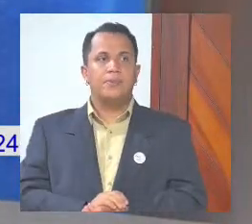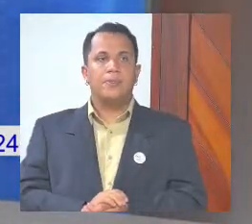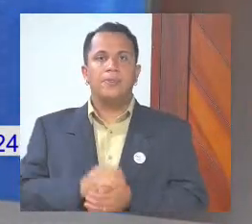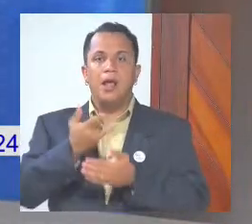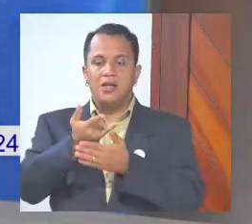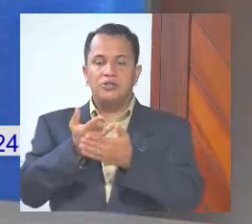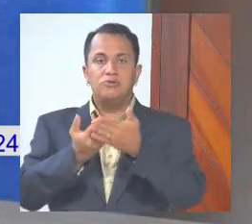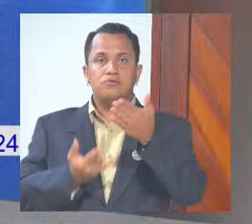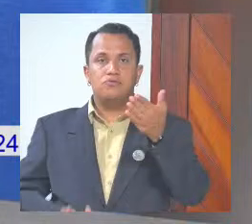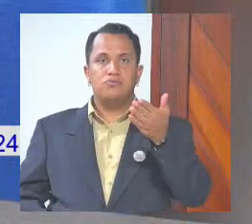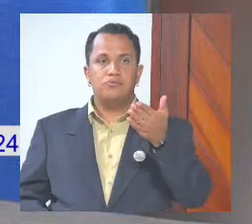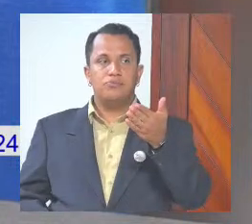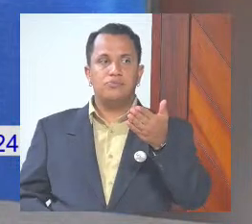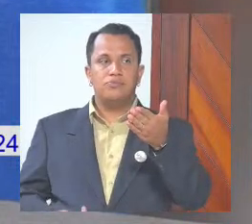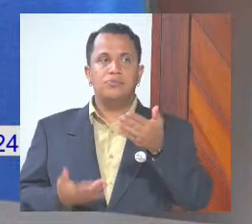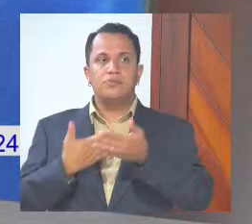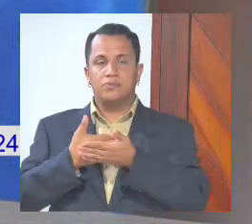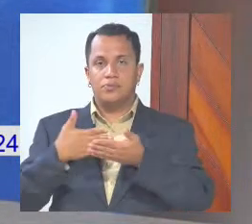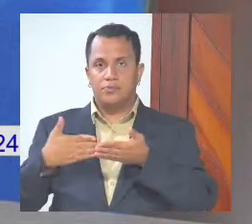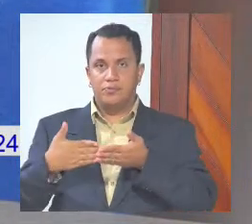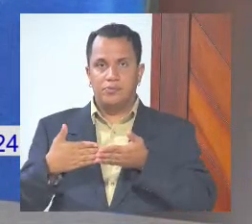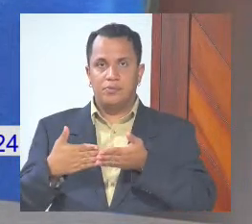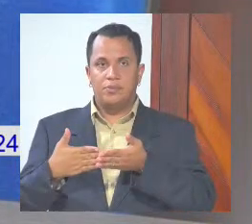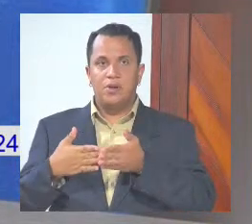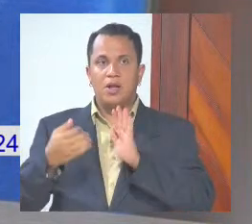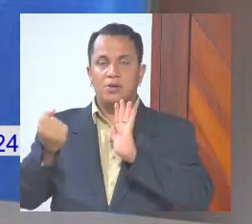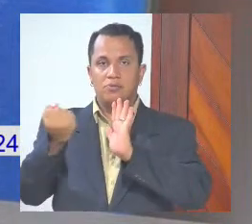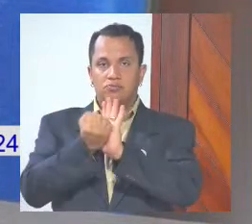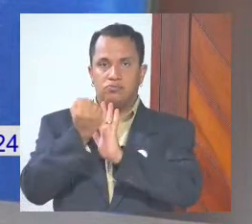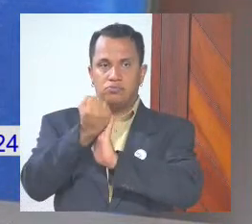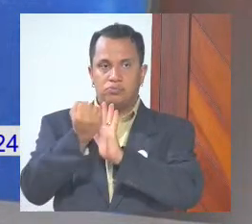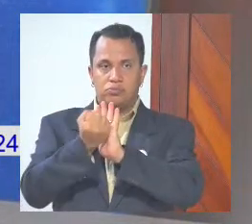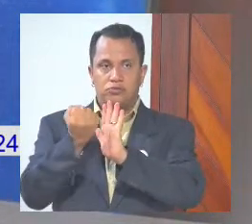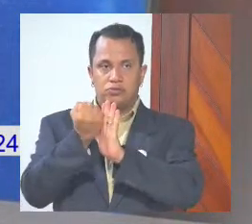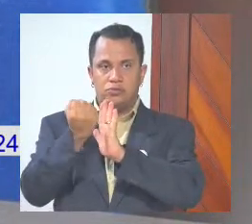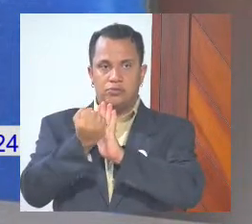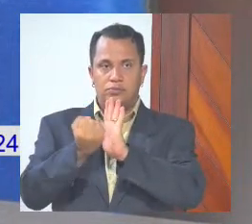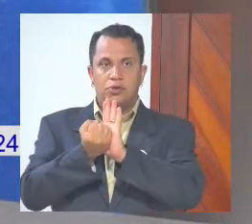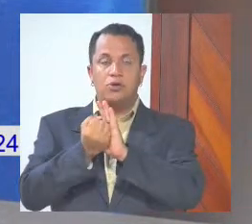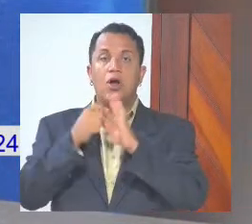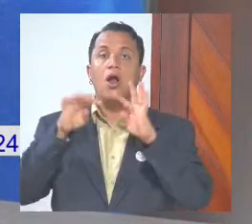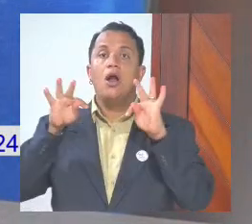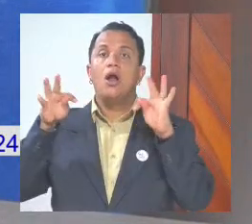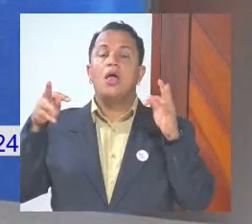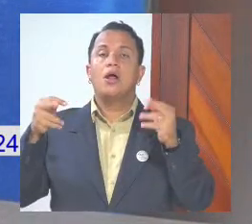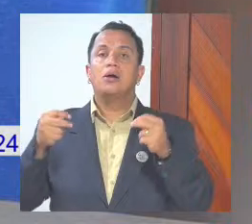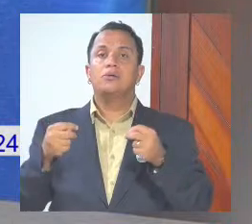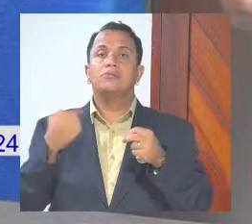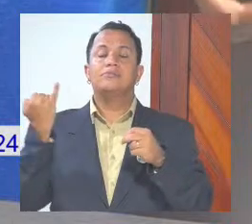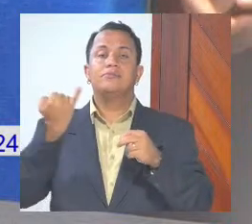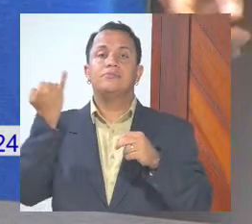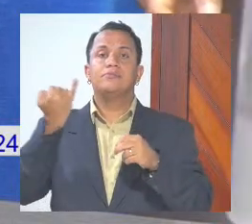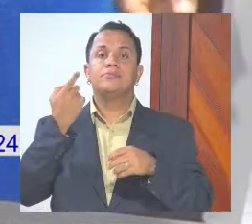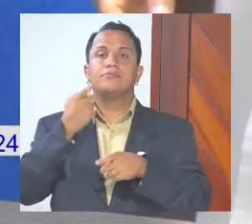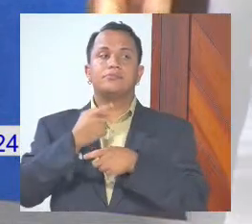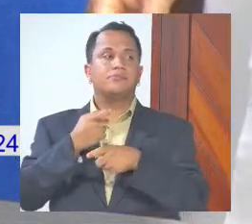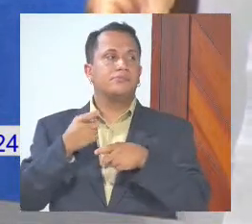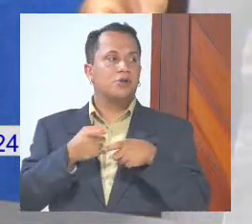portaria entrará em vigor na data de sua publicação, revogando-se todas as disposições em